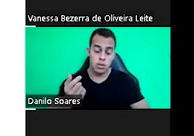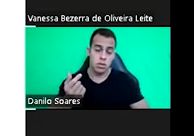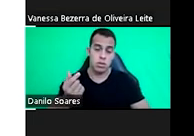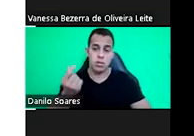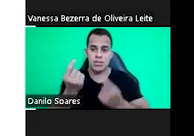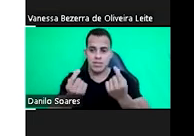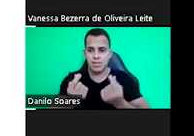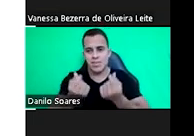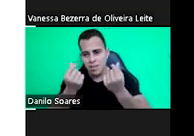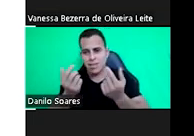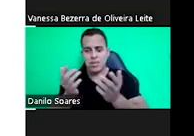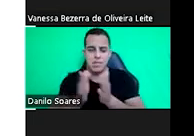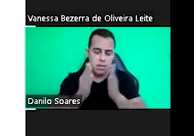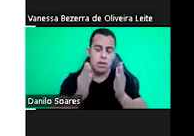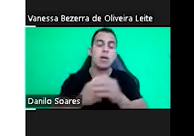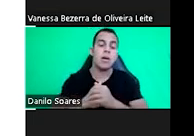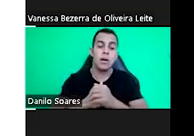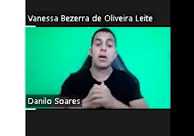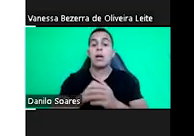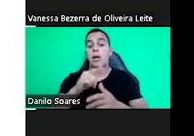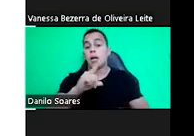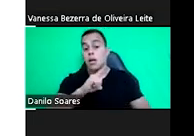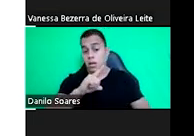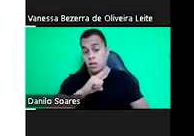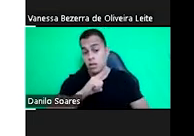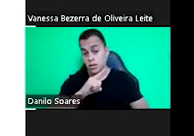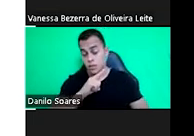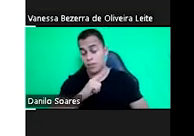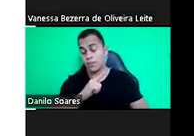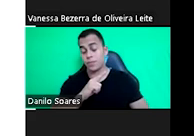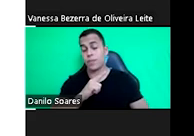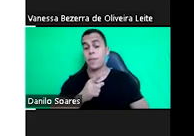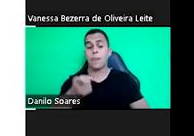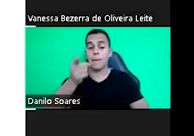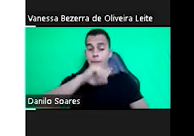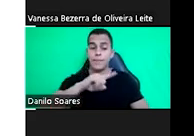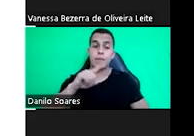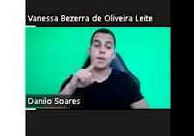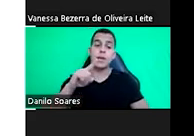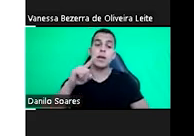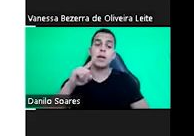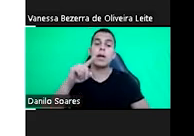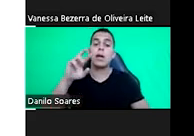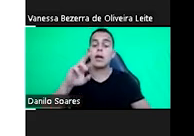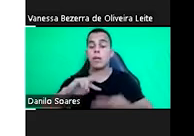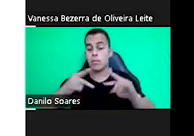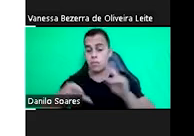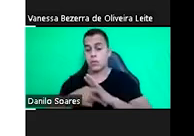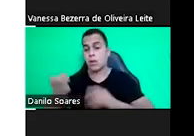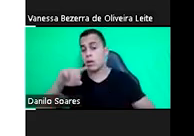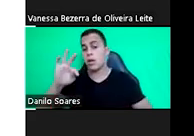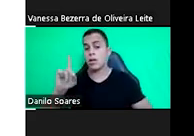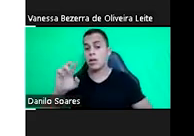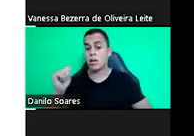somente nos casos de TDAH, aqui somente nos controles e aqui na amostra total, considerando o TDAH como uma variável